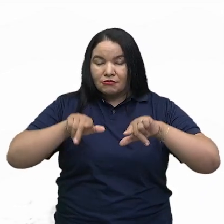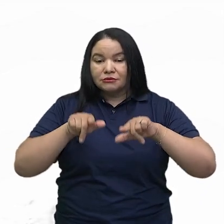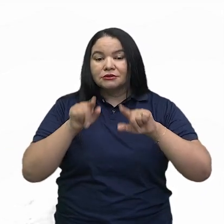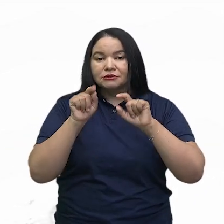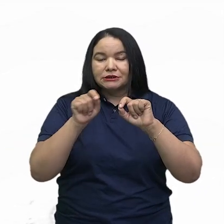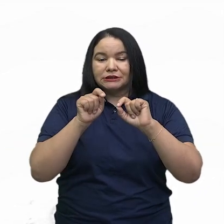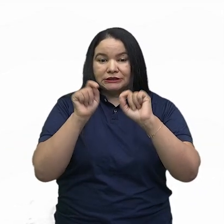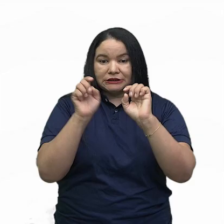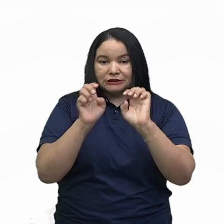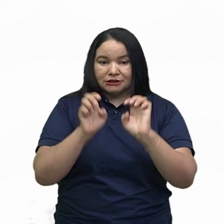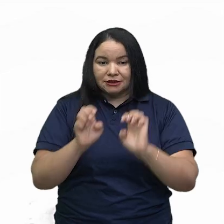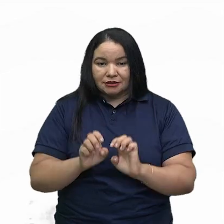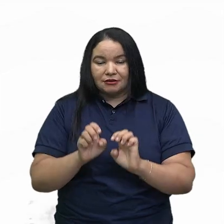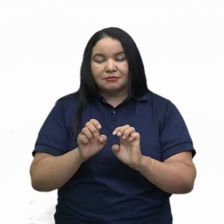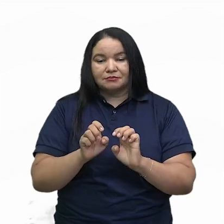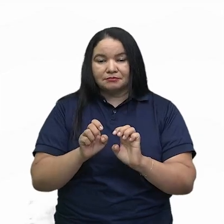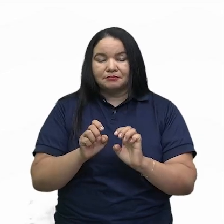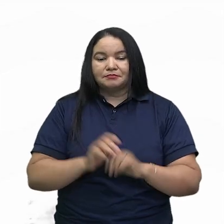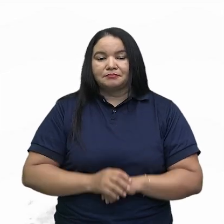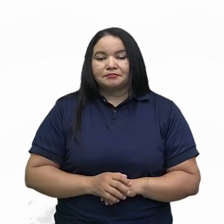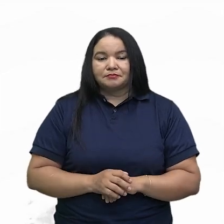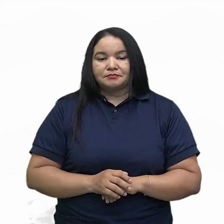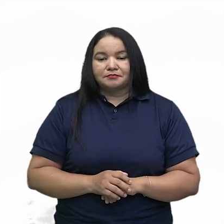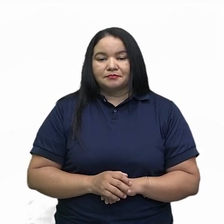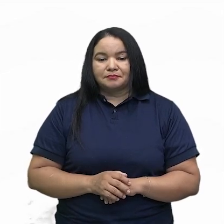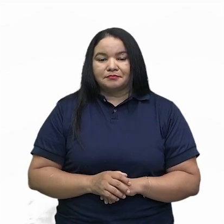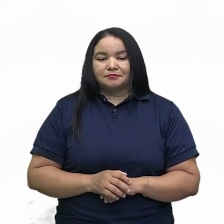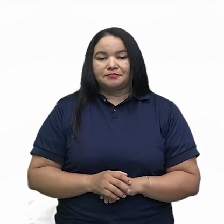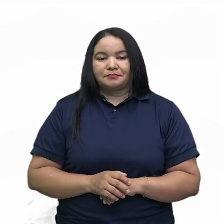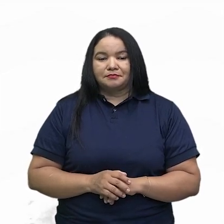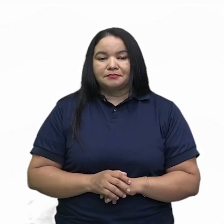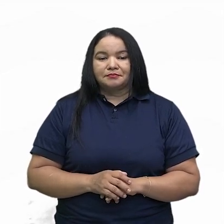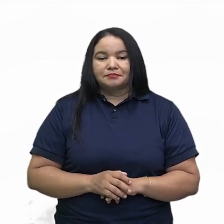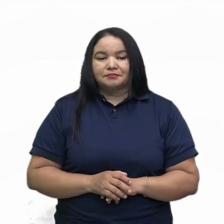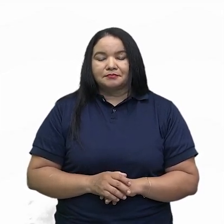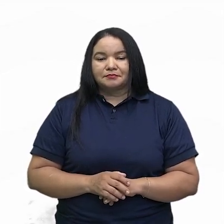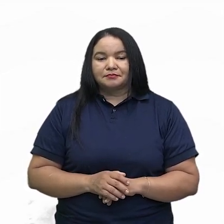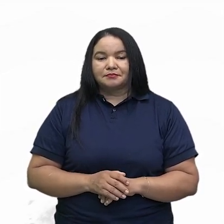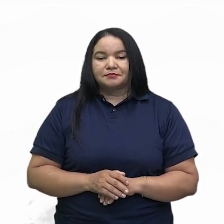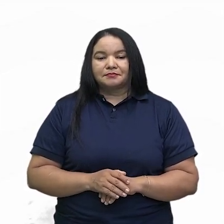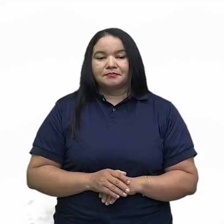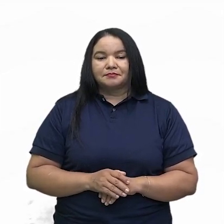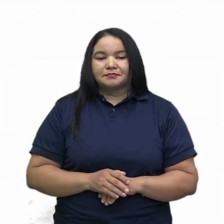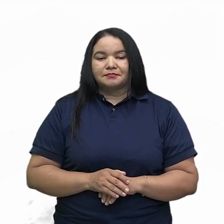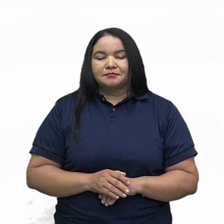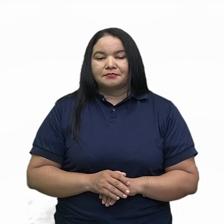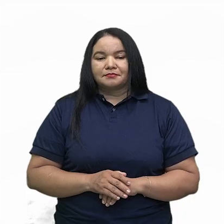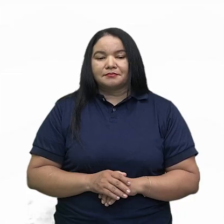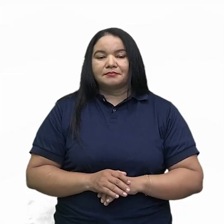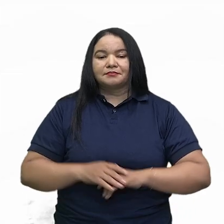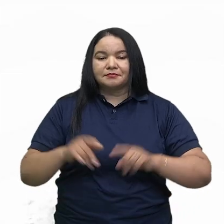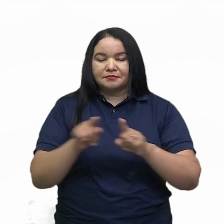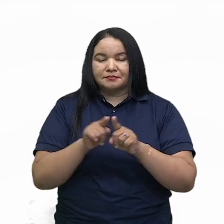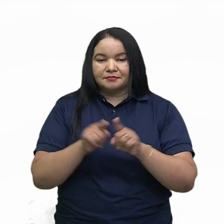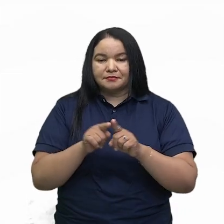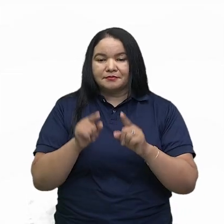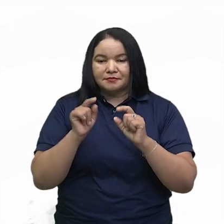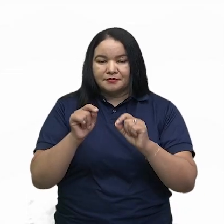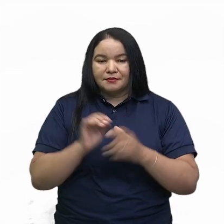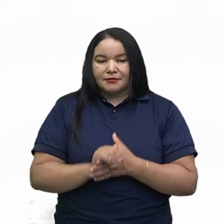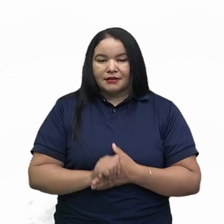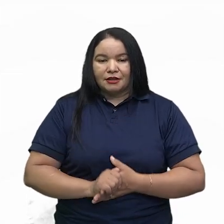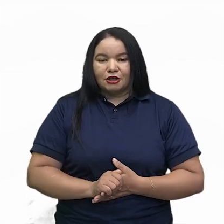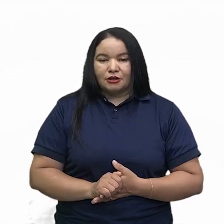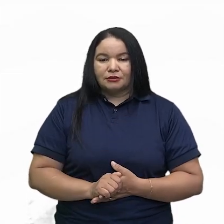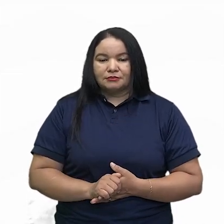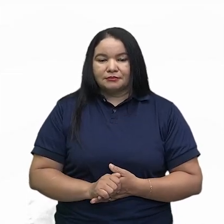mais estruturada, mais fechada. Avançando, a gente consegue perceber que o patrimônio ele também passou